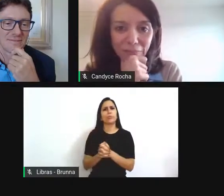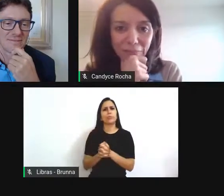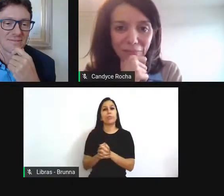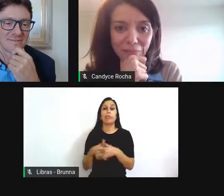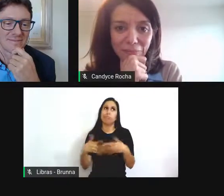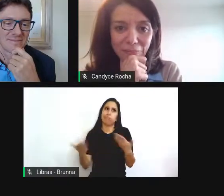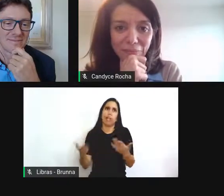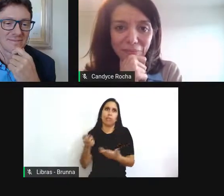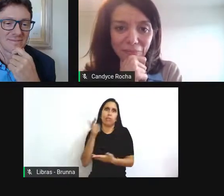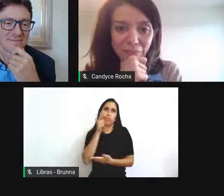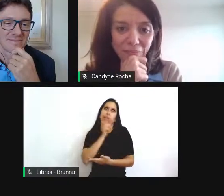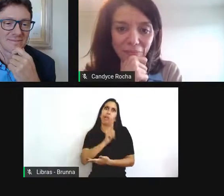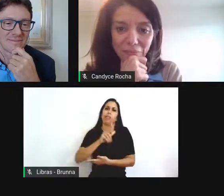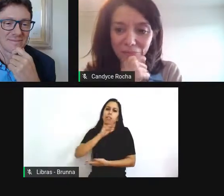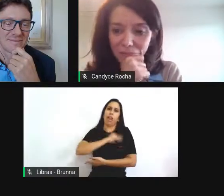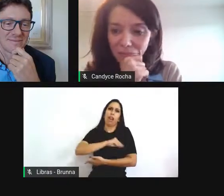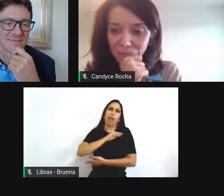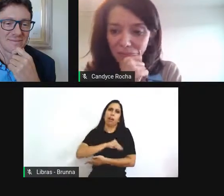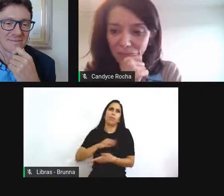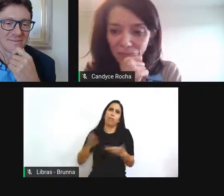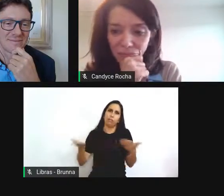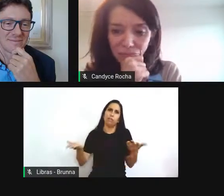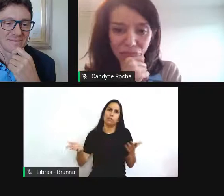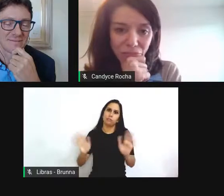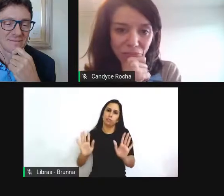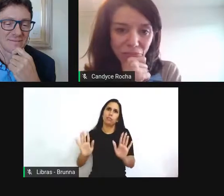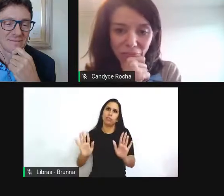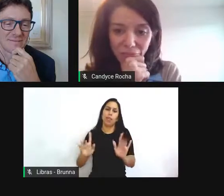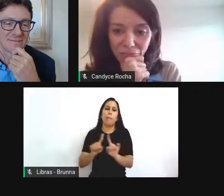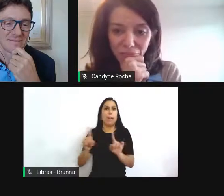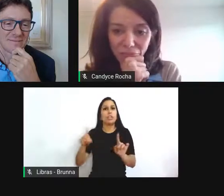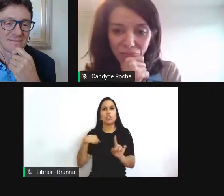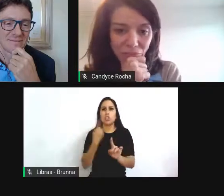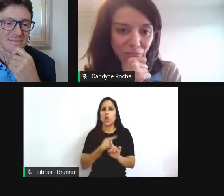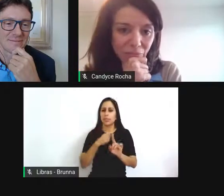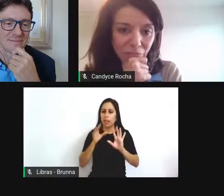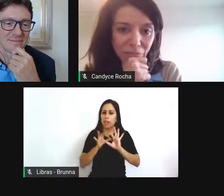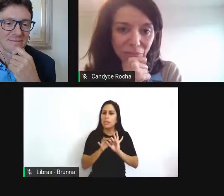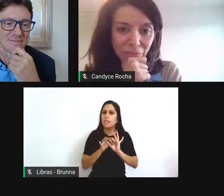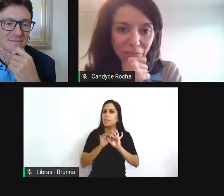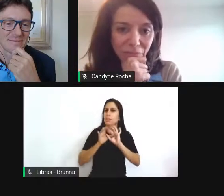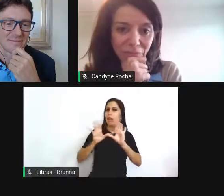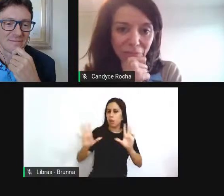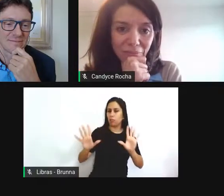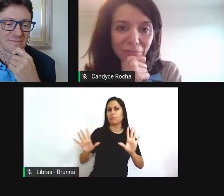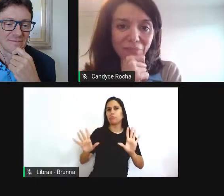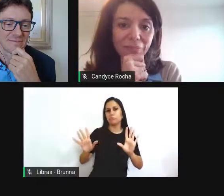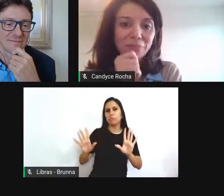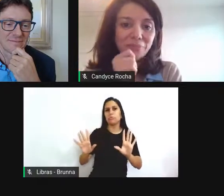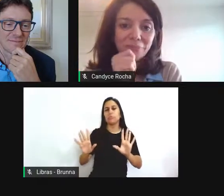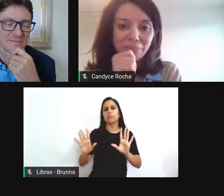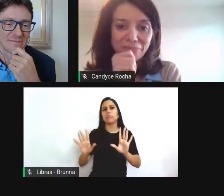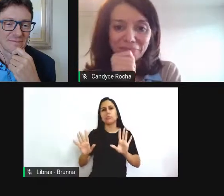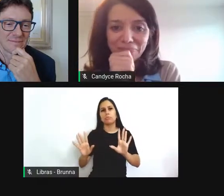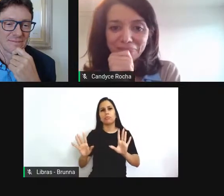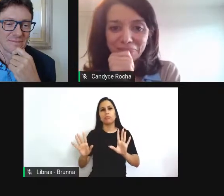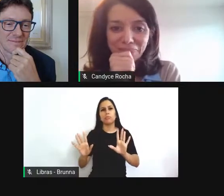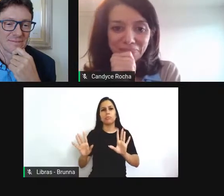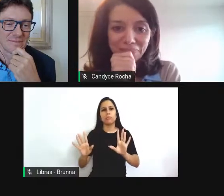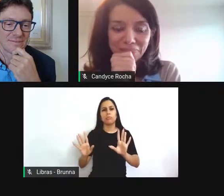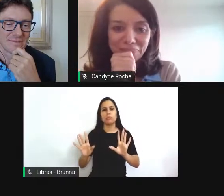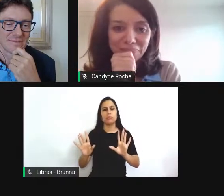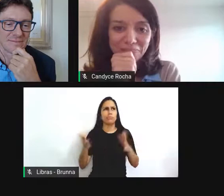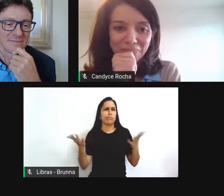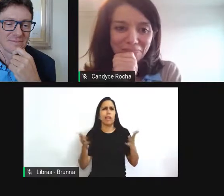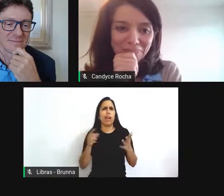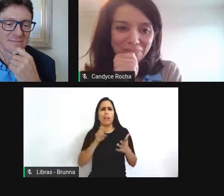salário, mas eu digo gratuito em termos da disponibilização, né? Não havia interesse, não está se a Câmara dos Deputados não vai vender, não